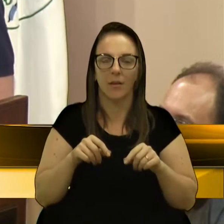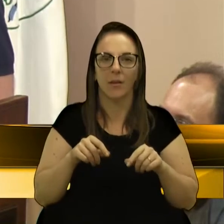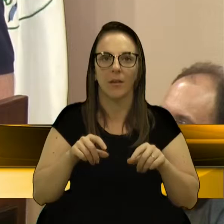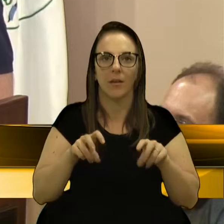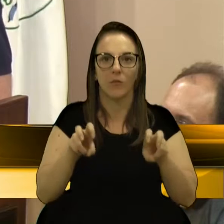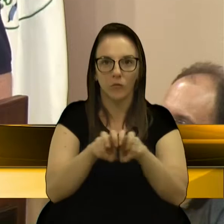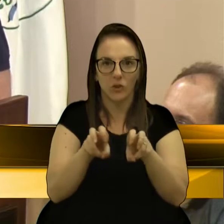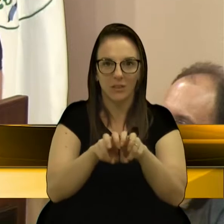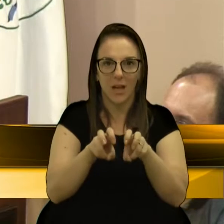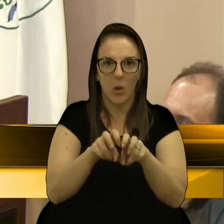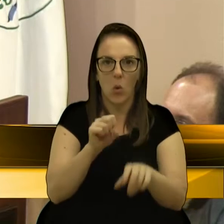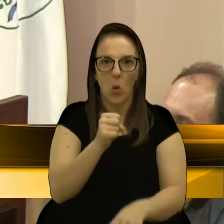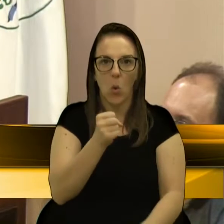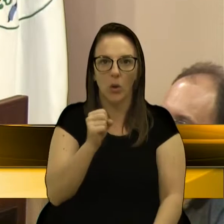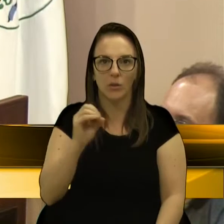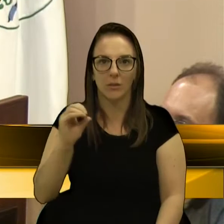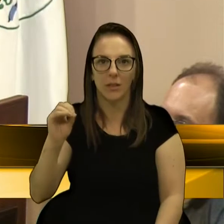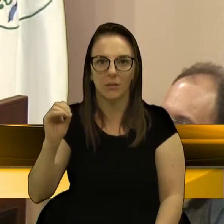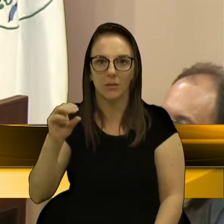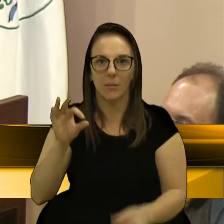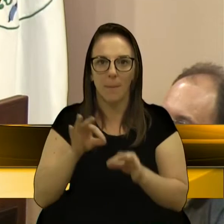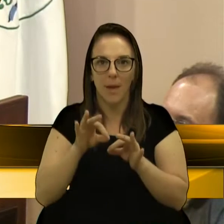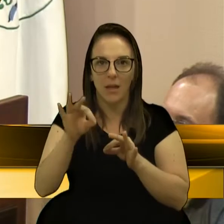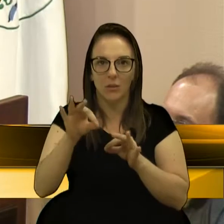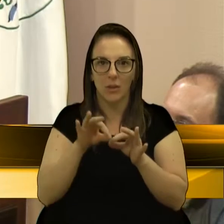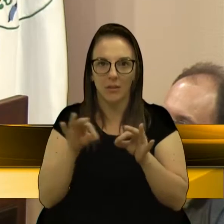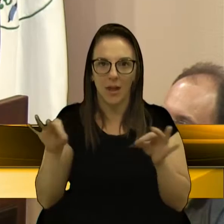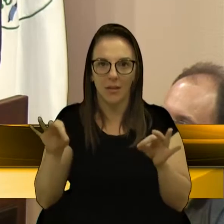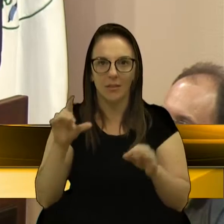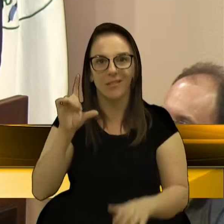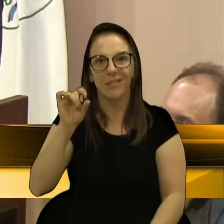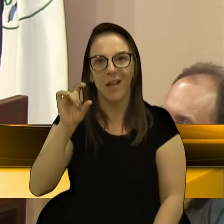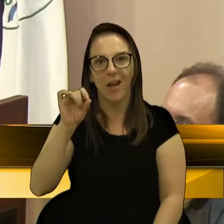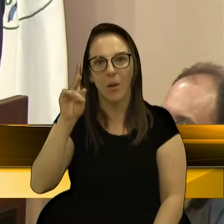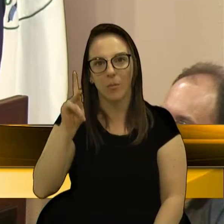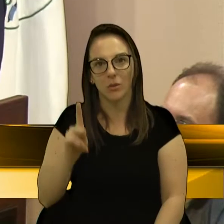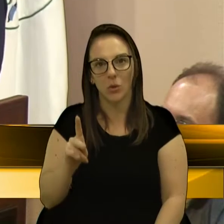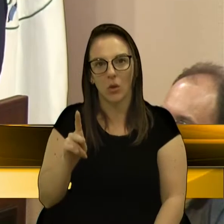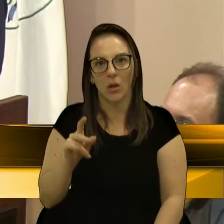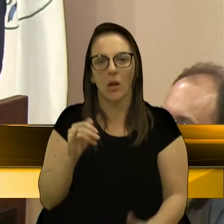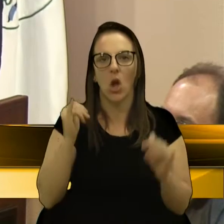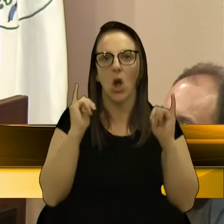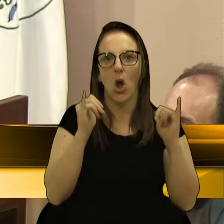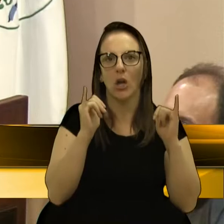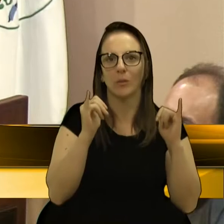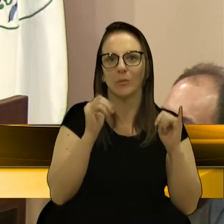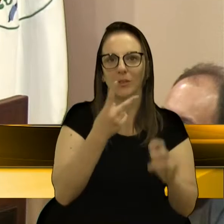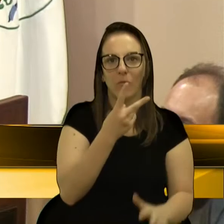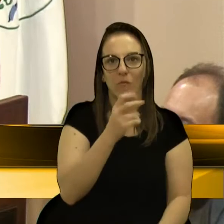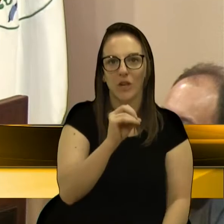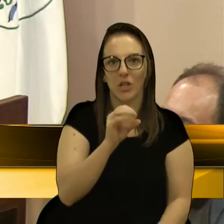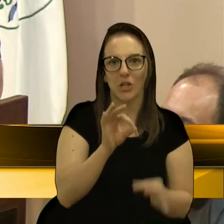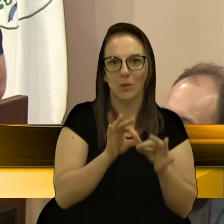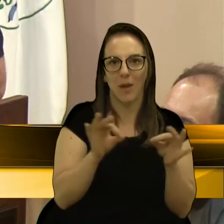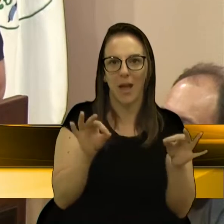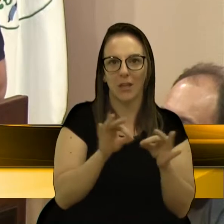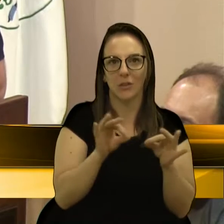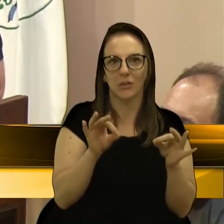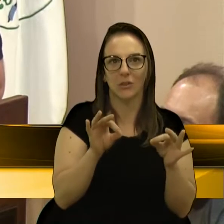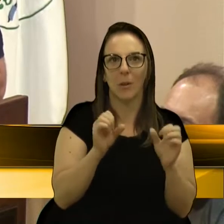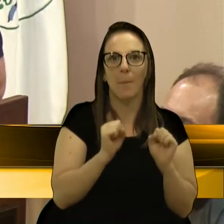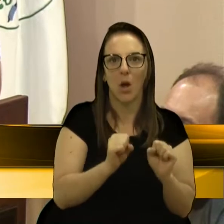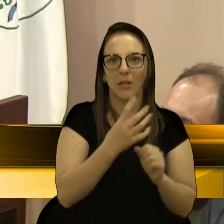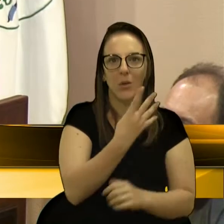quadrados, e são 10 atletas nessa quadra. Em um ônibus tem 20 metros quadrados e podem ser até 40 pessoas. O ônibus